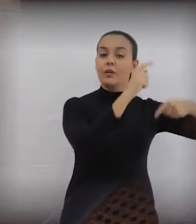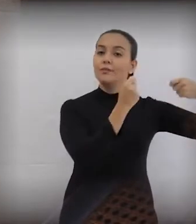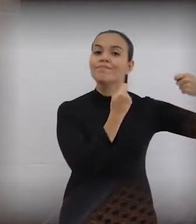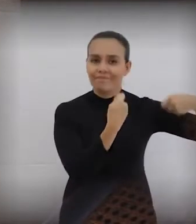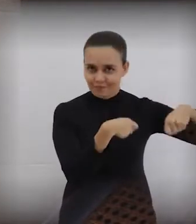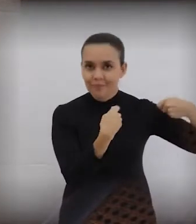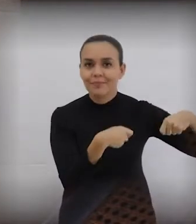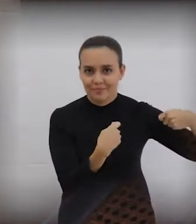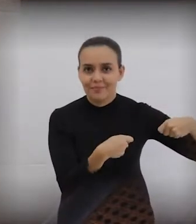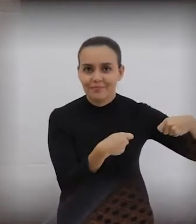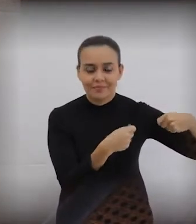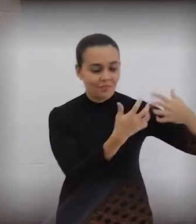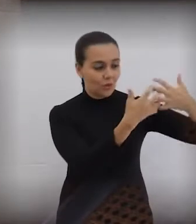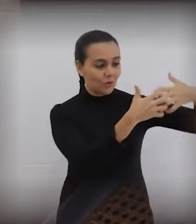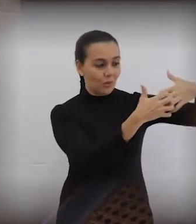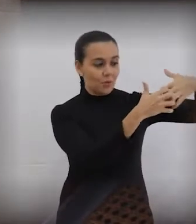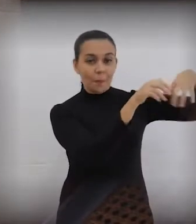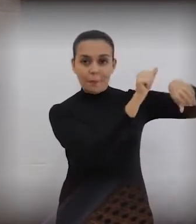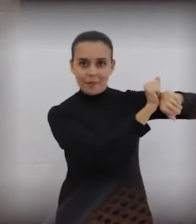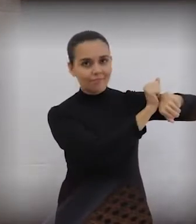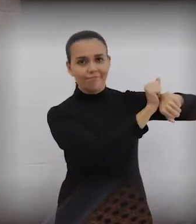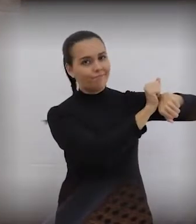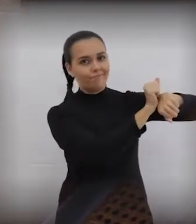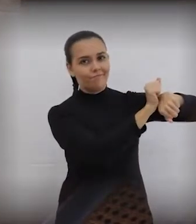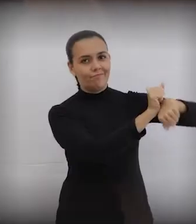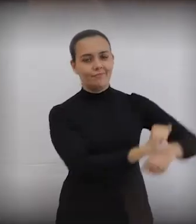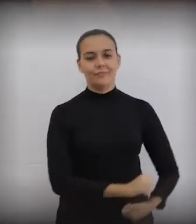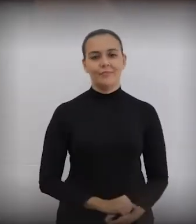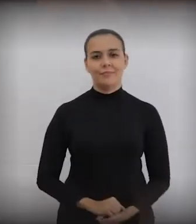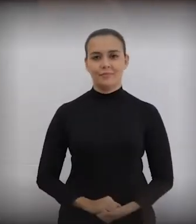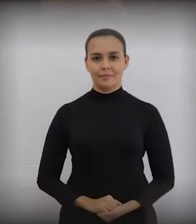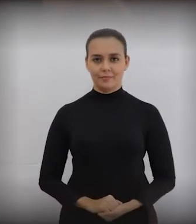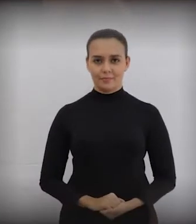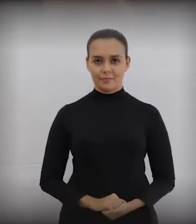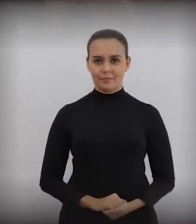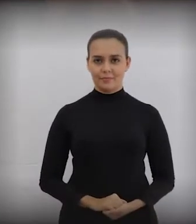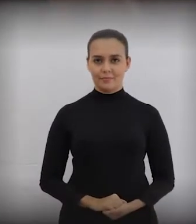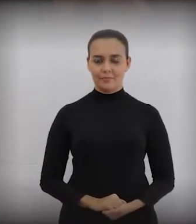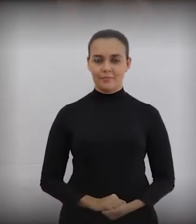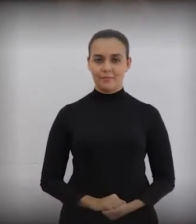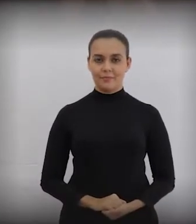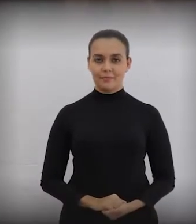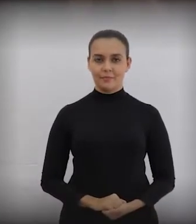o cérebro, em princípio, dizendo, ok, parei por aqui, está tudo bem.